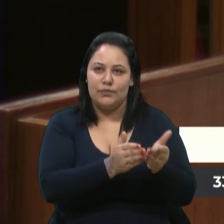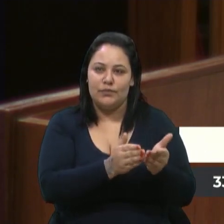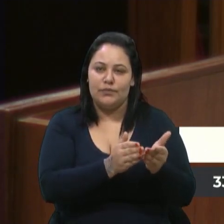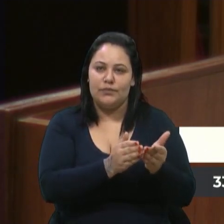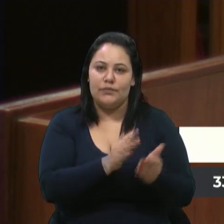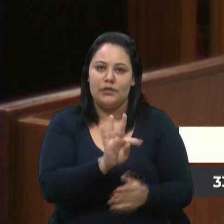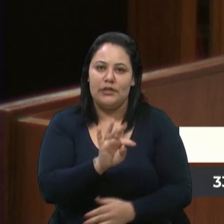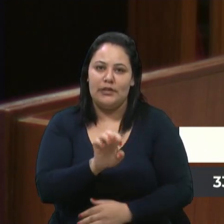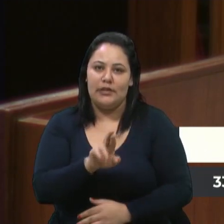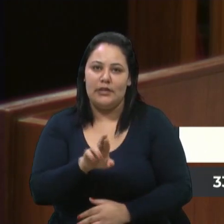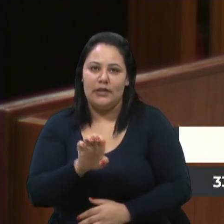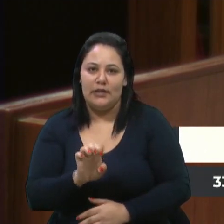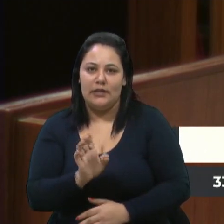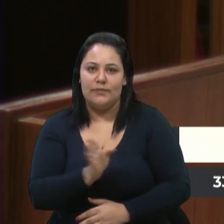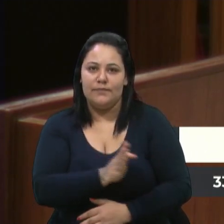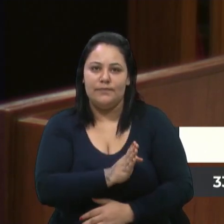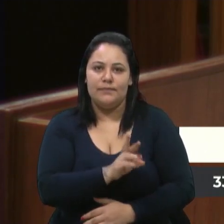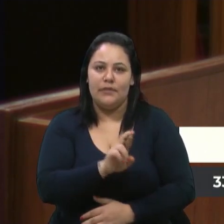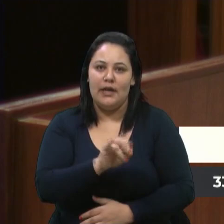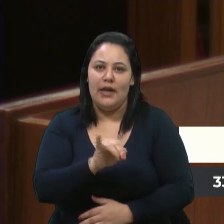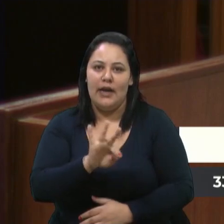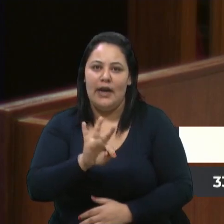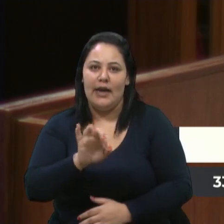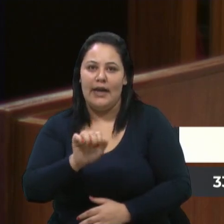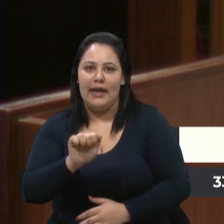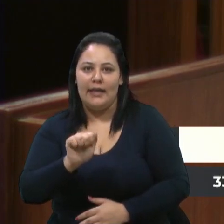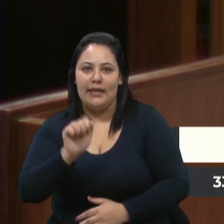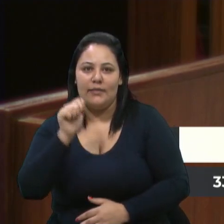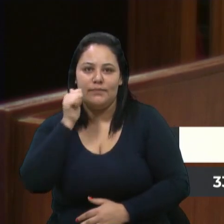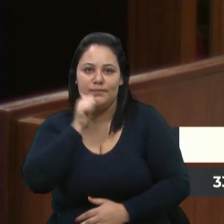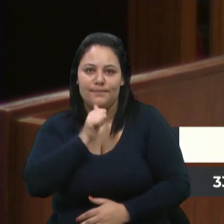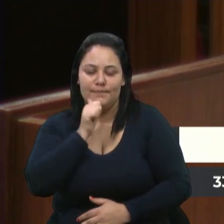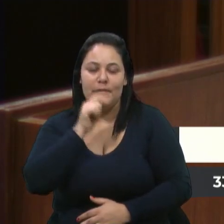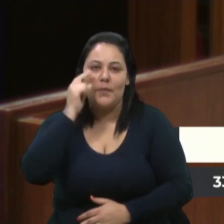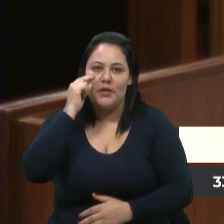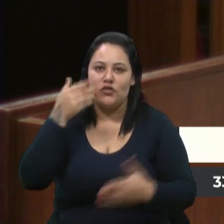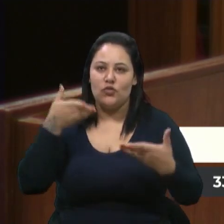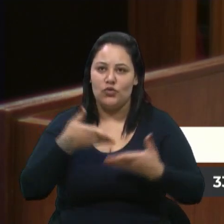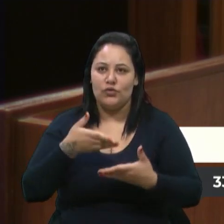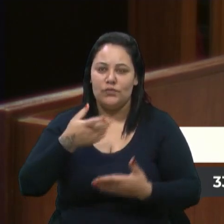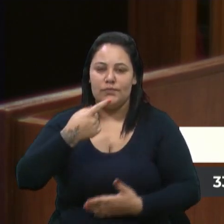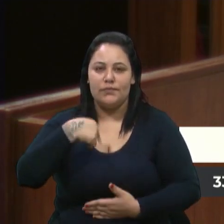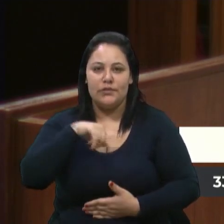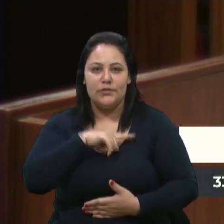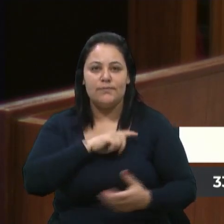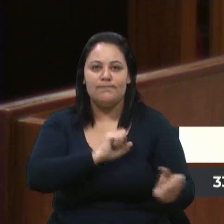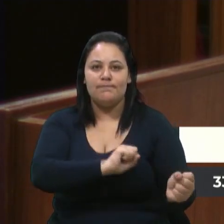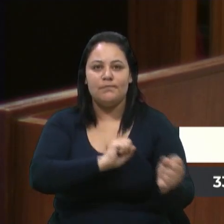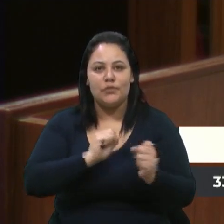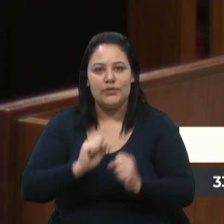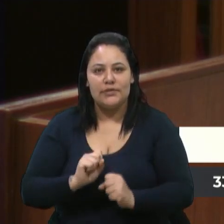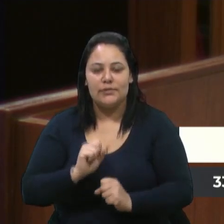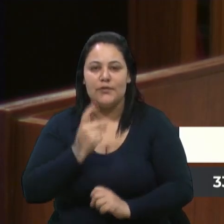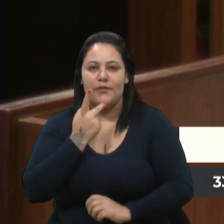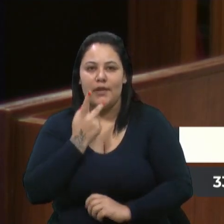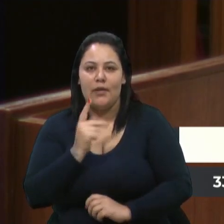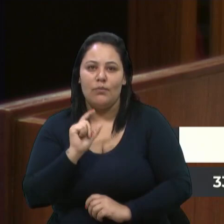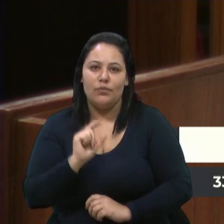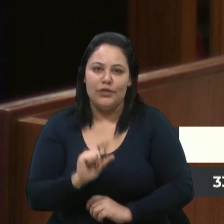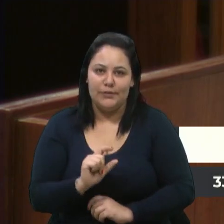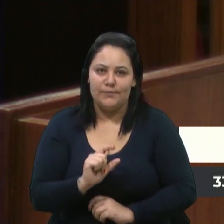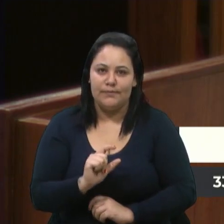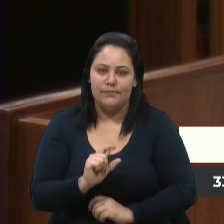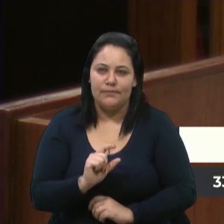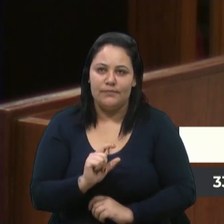né? Que estão aqui presentes, para que a gente possa, né, falar um pouco do